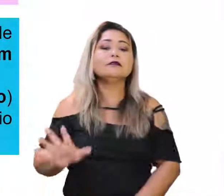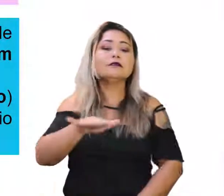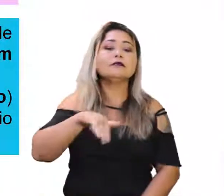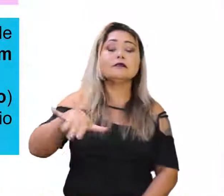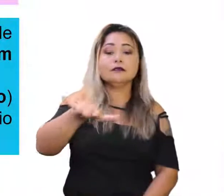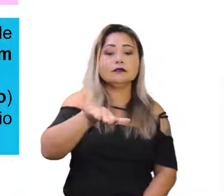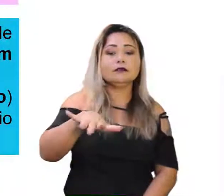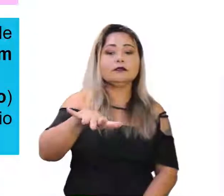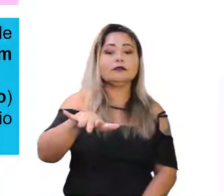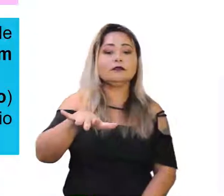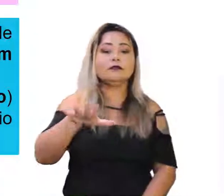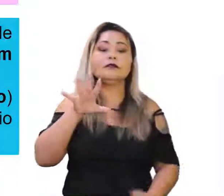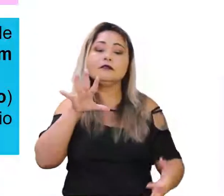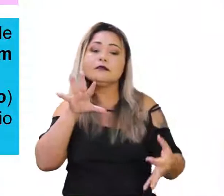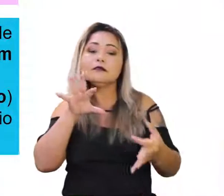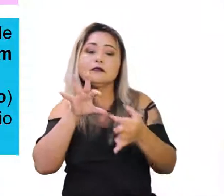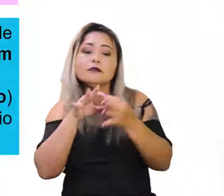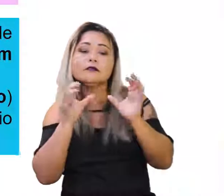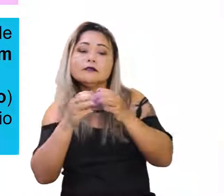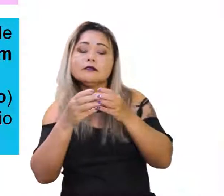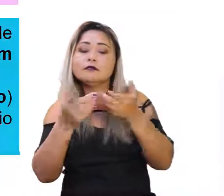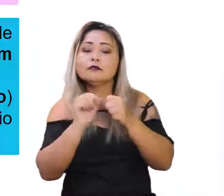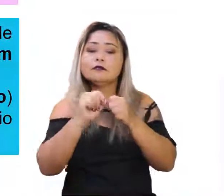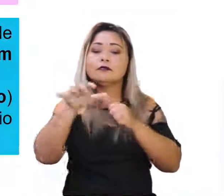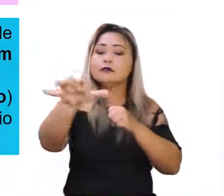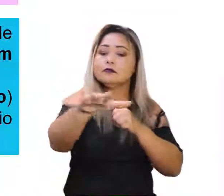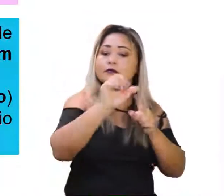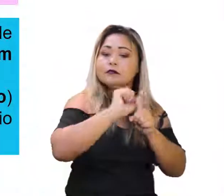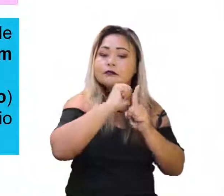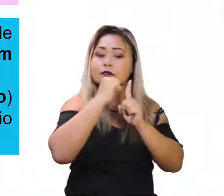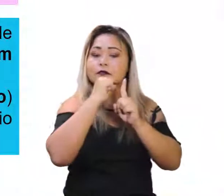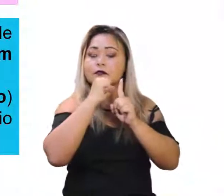situação ou ambiente, conjunto de